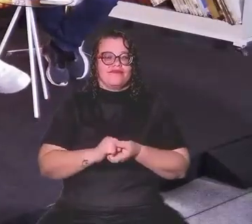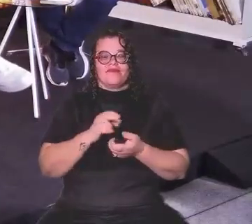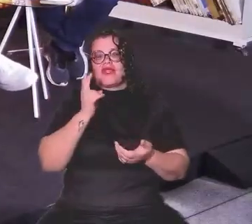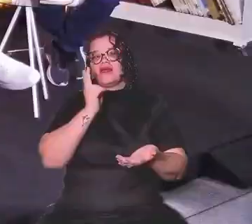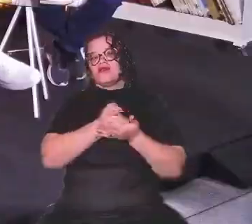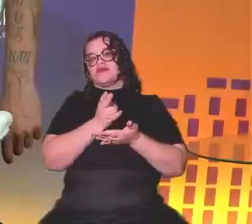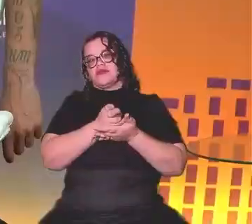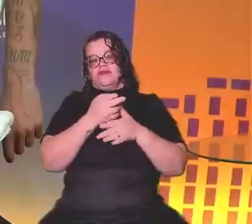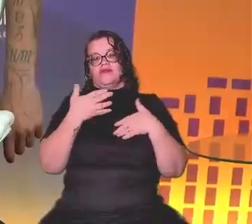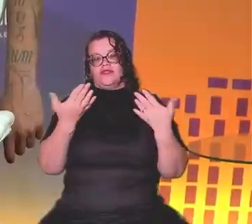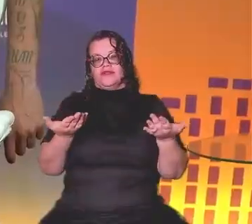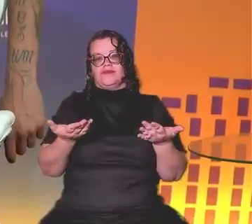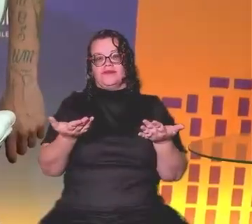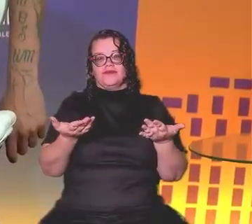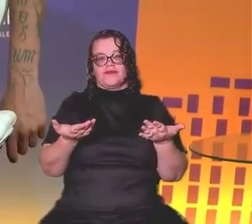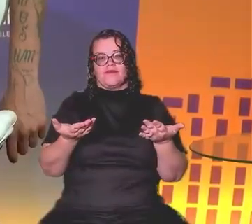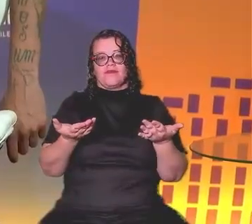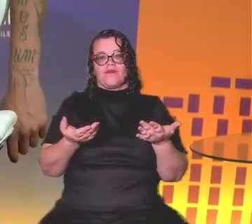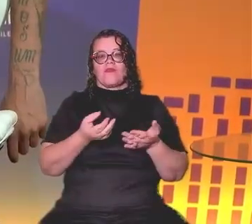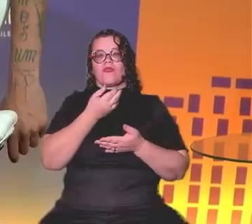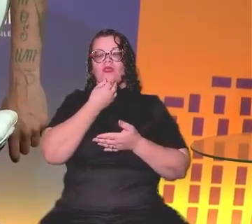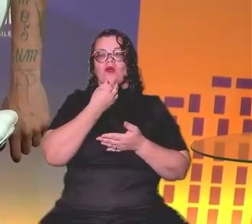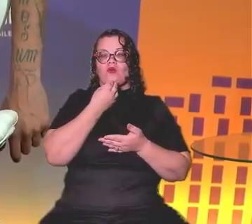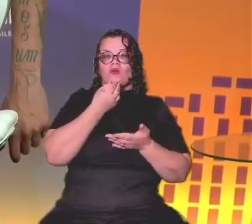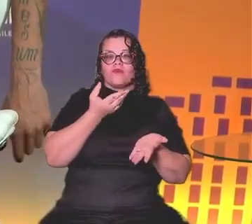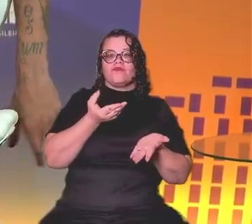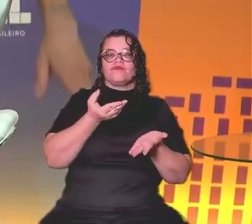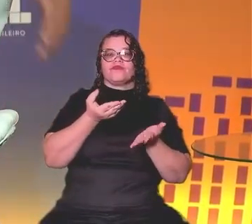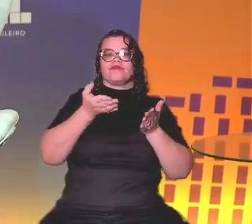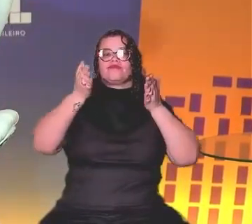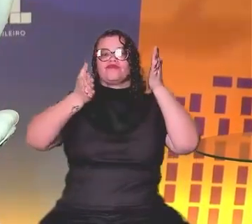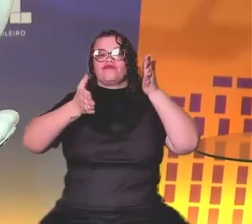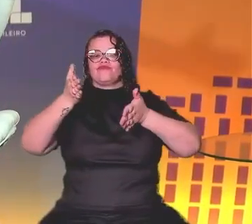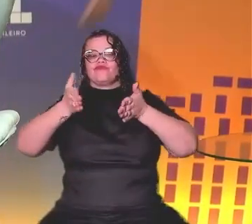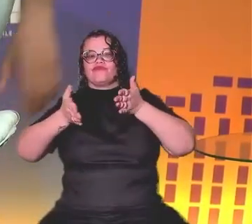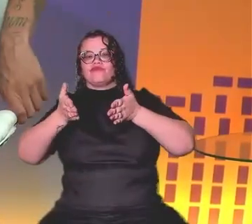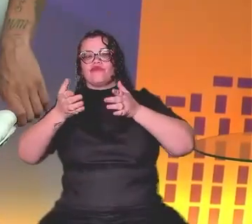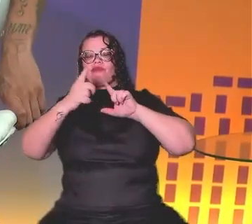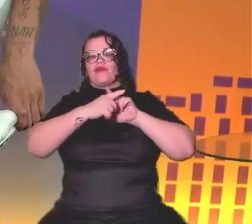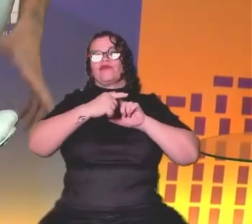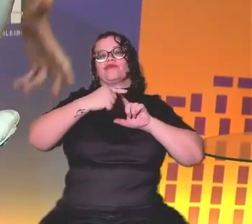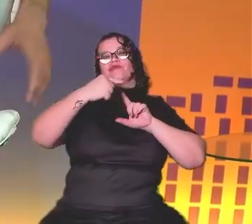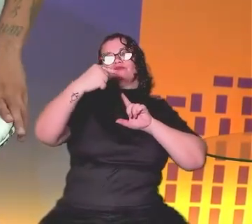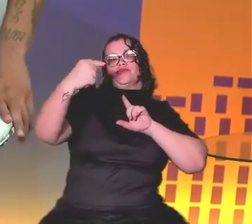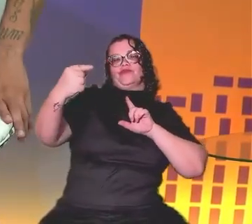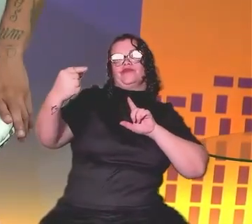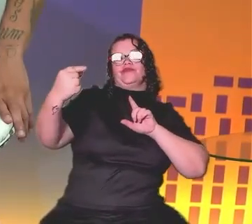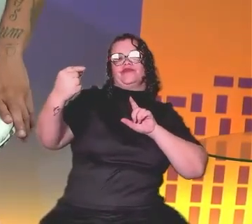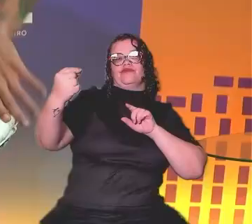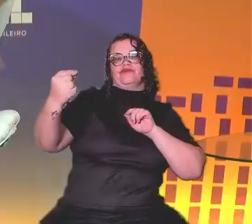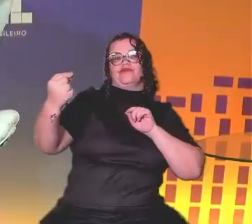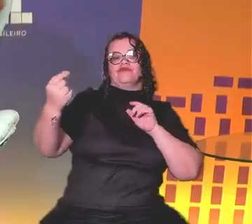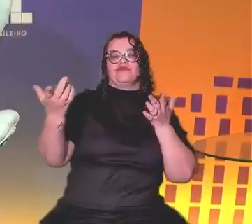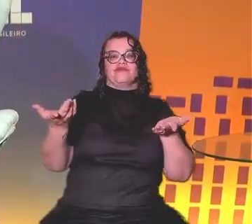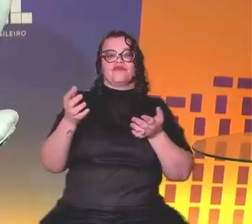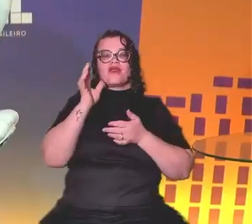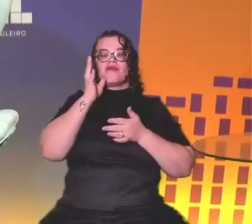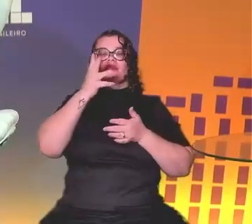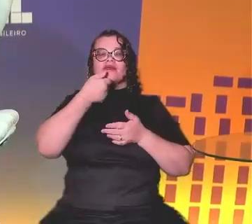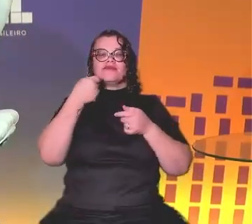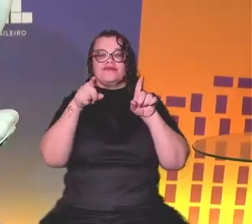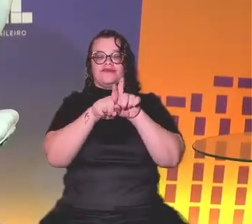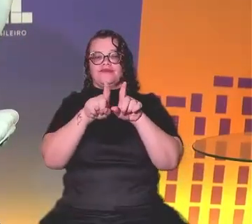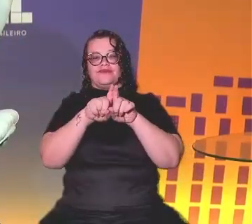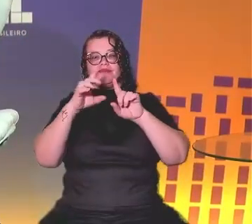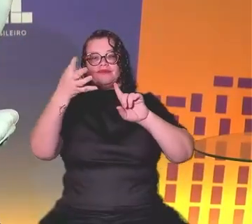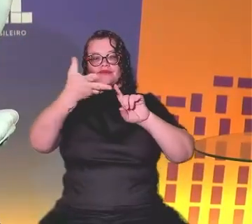Sempre, né, mano? Tempos de homens partidos, de homens partindo. Mas eu acho que também a